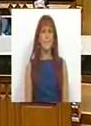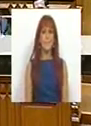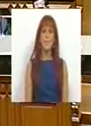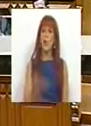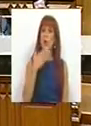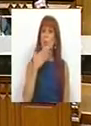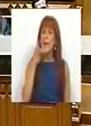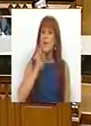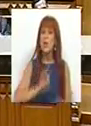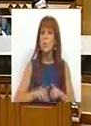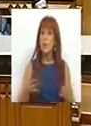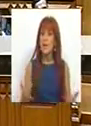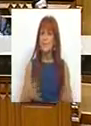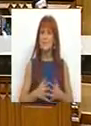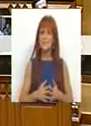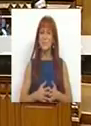Muito obrigado, Sra. Deputada.